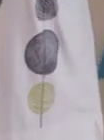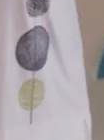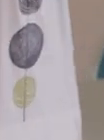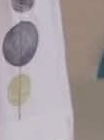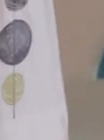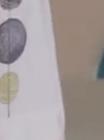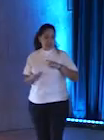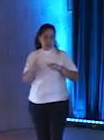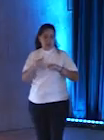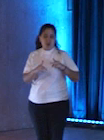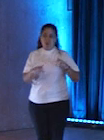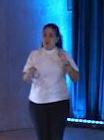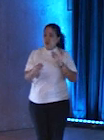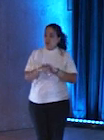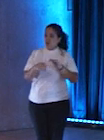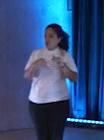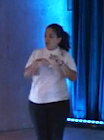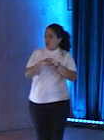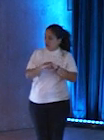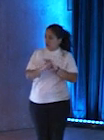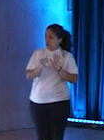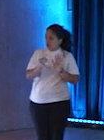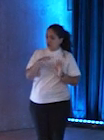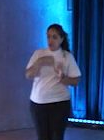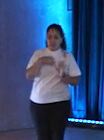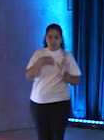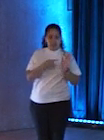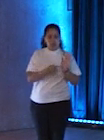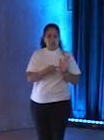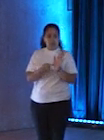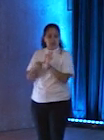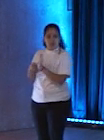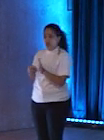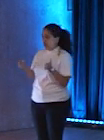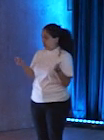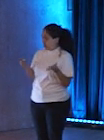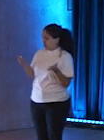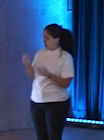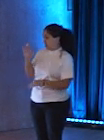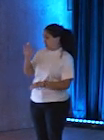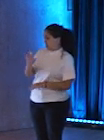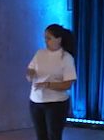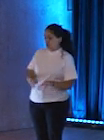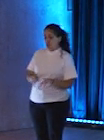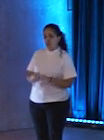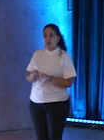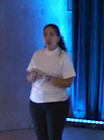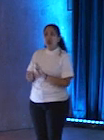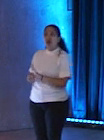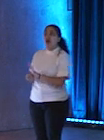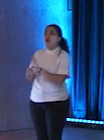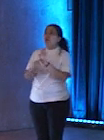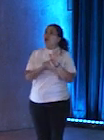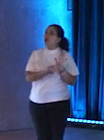os móveis de guardar. Nesse sentido, a apresentação dessa tarde e a exposição seriam os